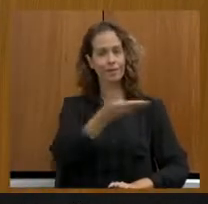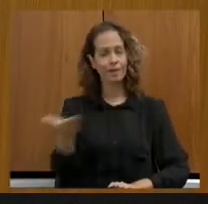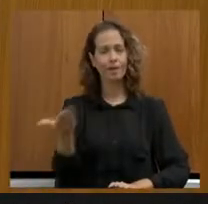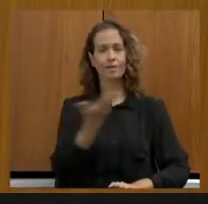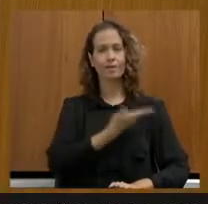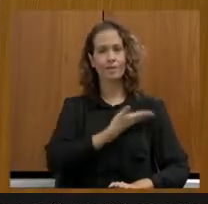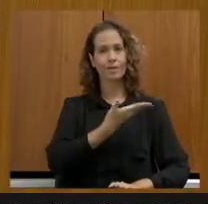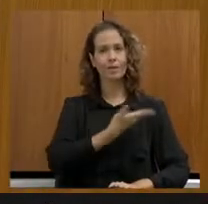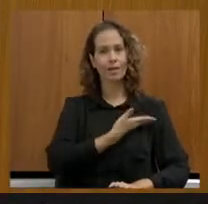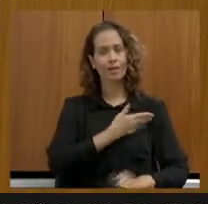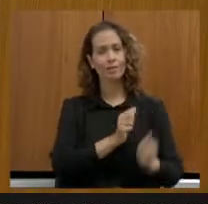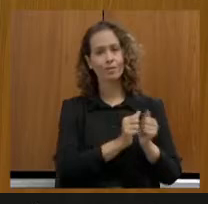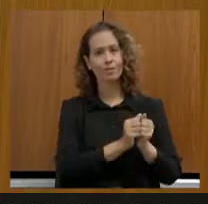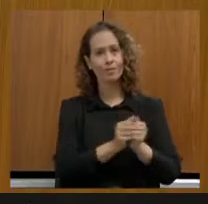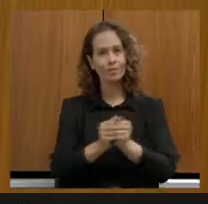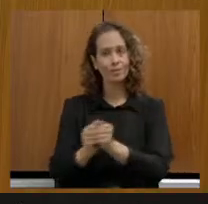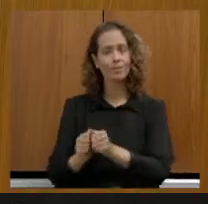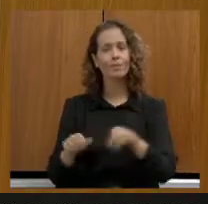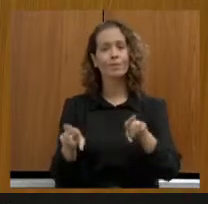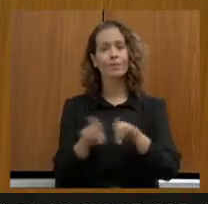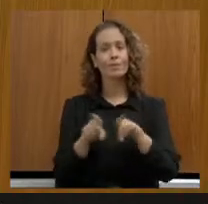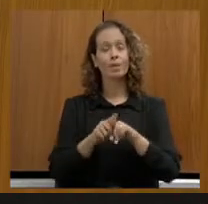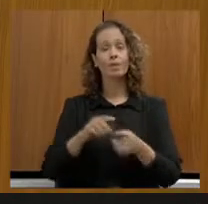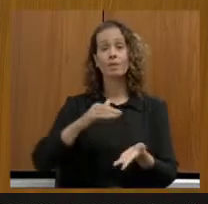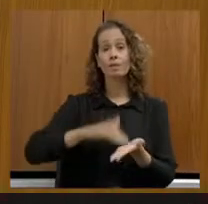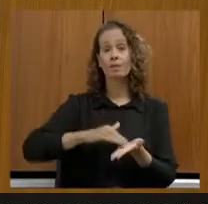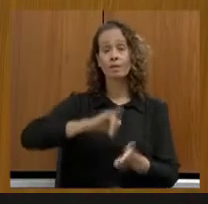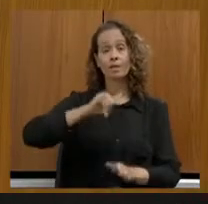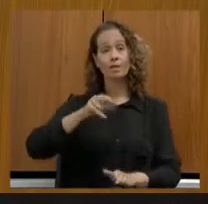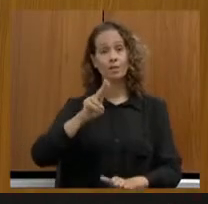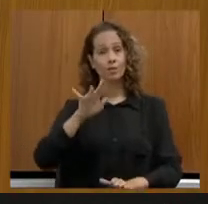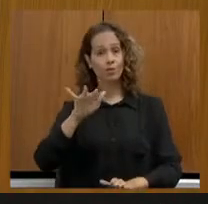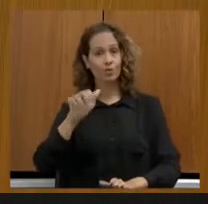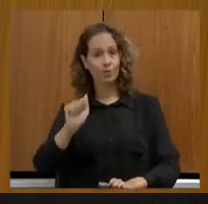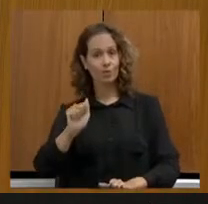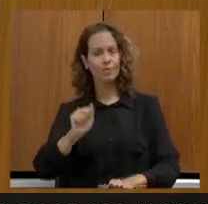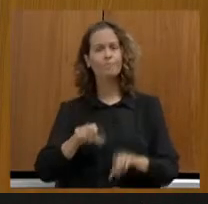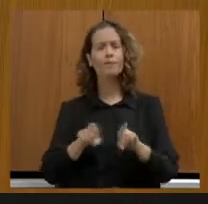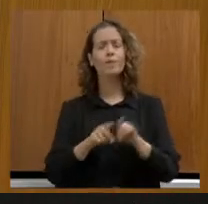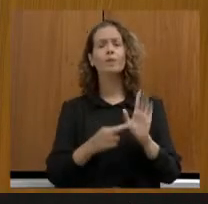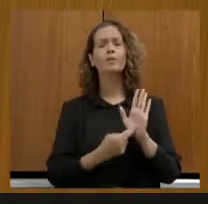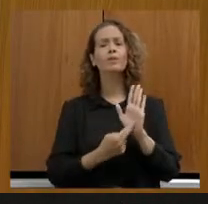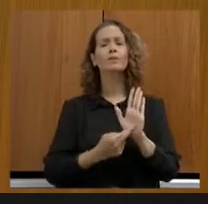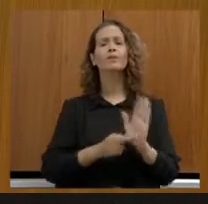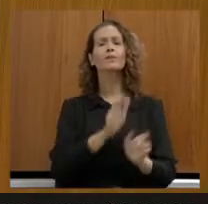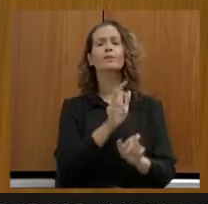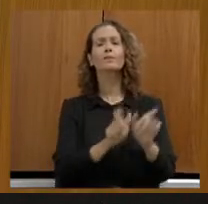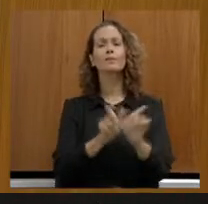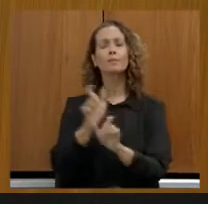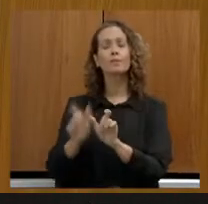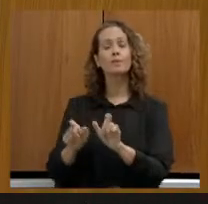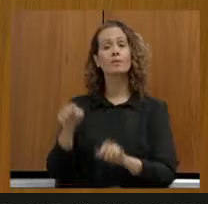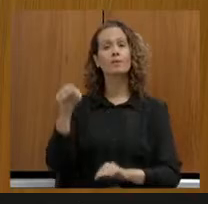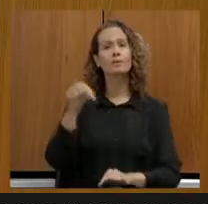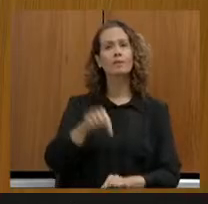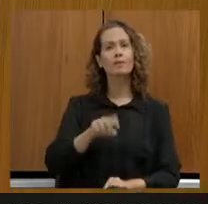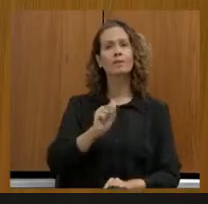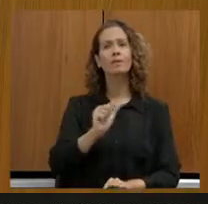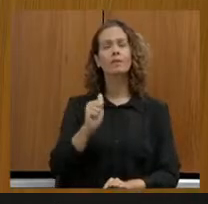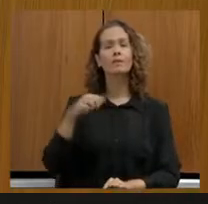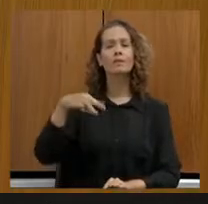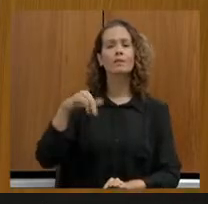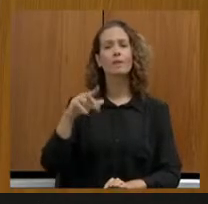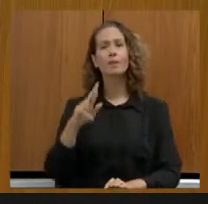companheiras do sind-ute cumprimentar a secretária Júlia representantes aqui Samir